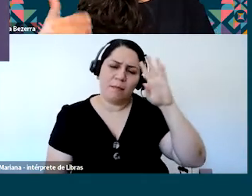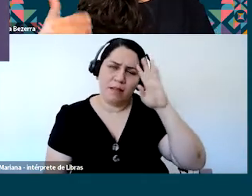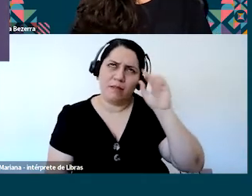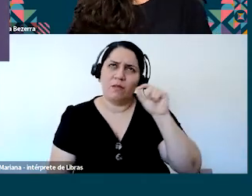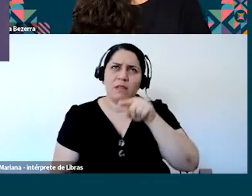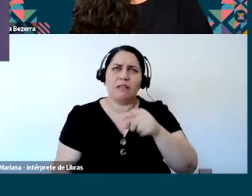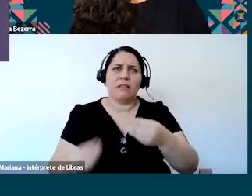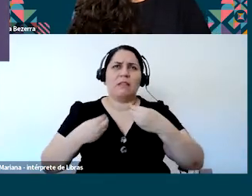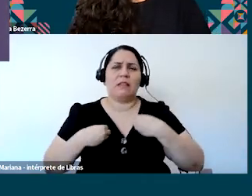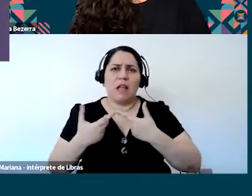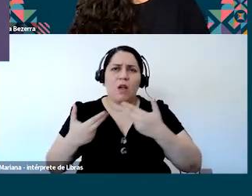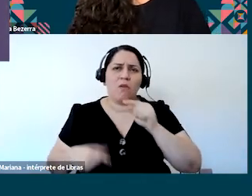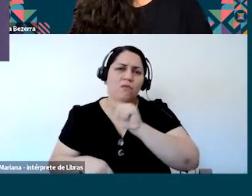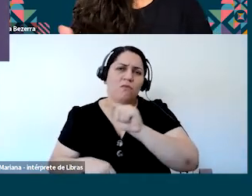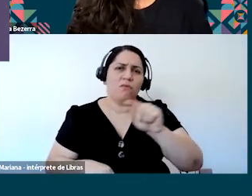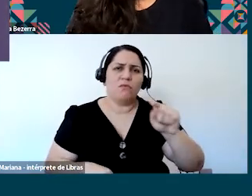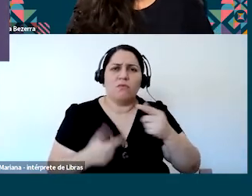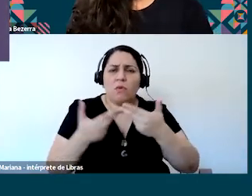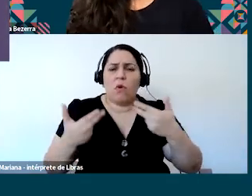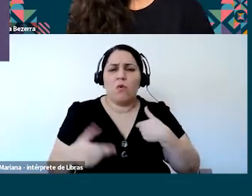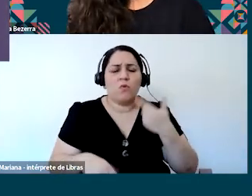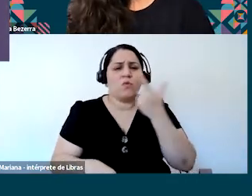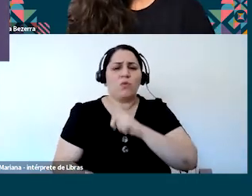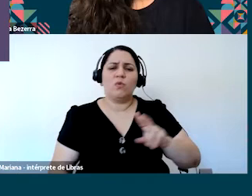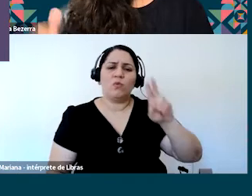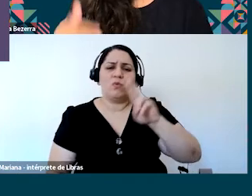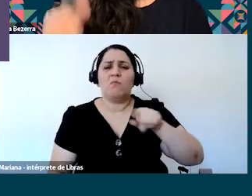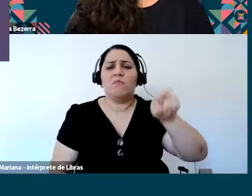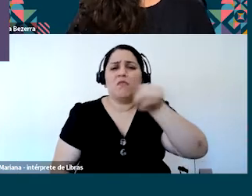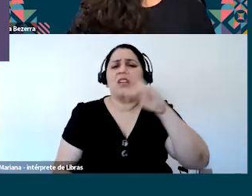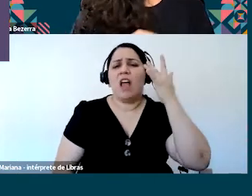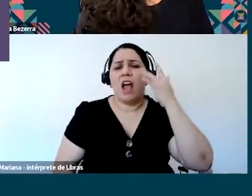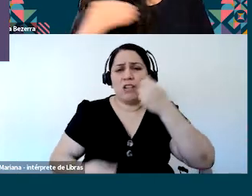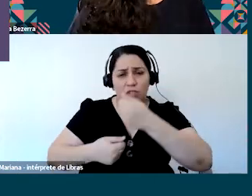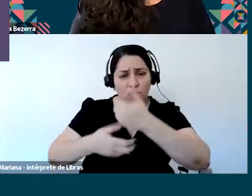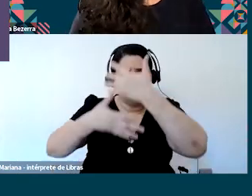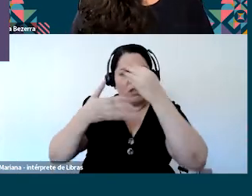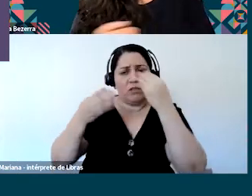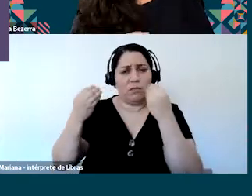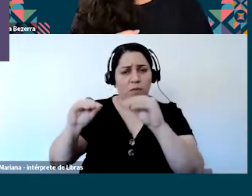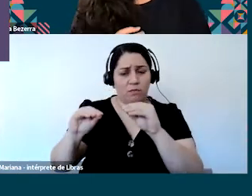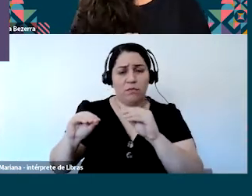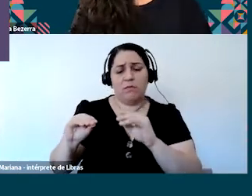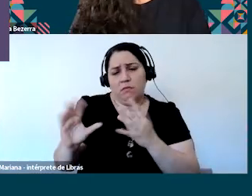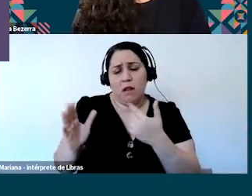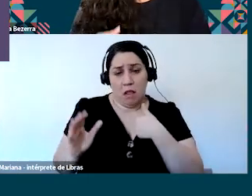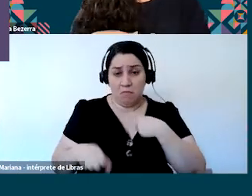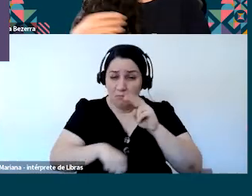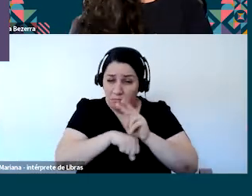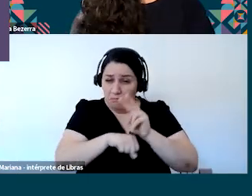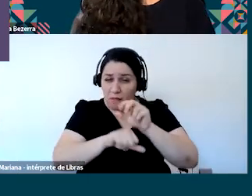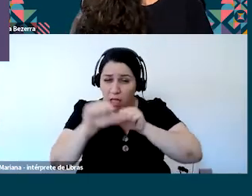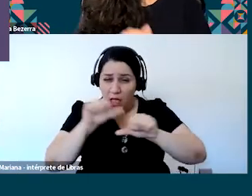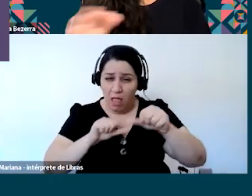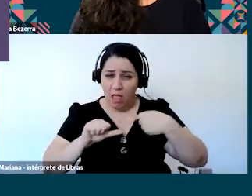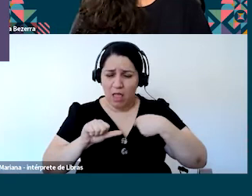E aí, como que isso impacta o nosso acesso a esses produtos no dia a dia? Comenta aí no chat o que é que você acha. Eu me sentiria